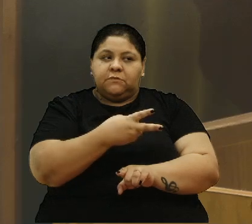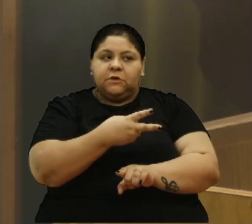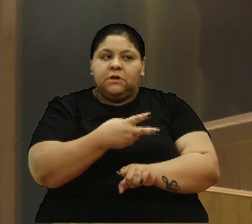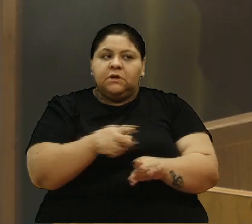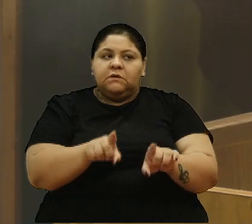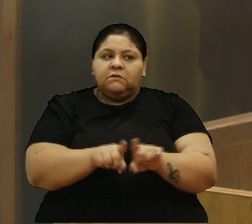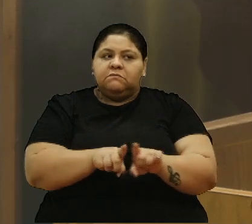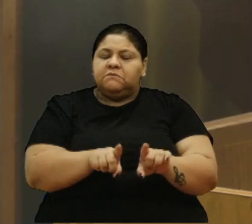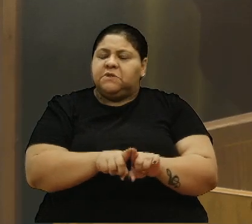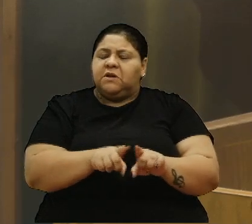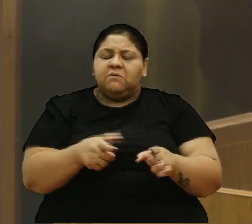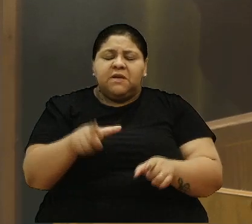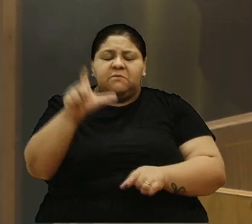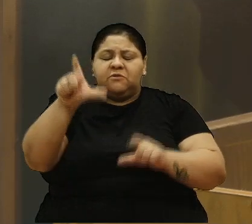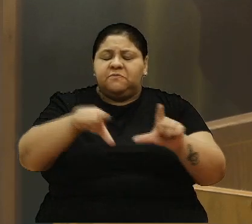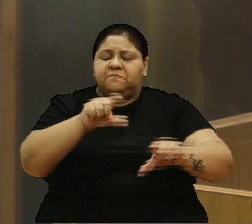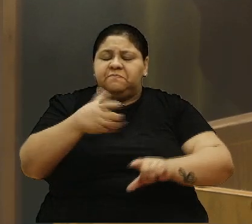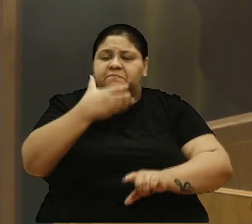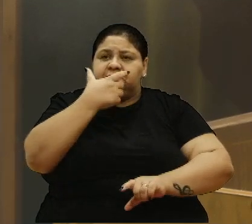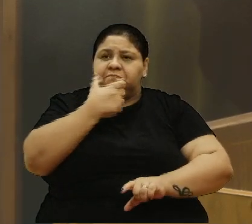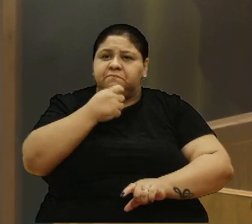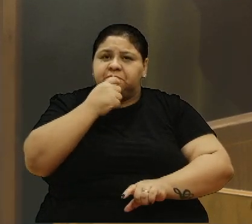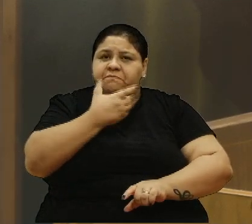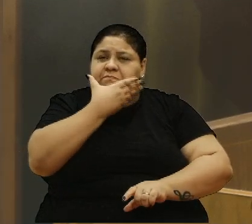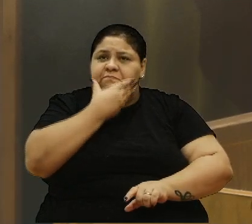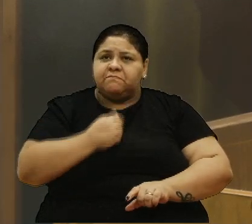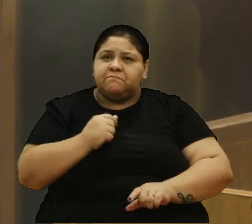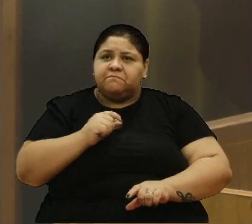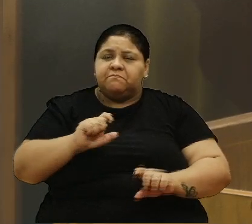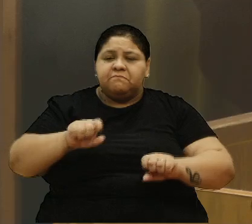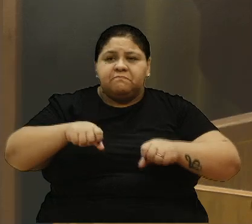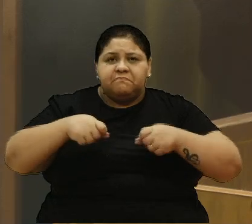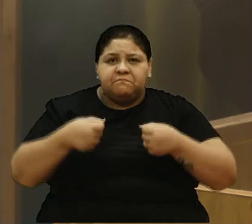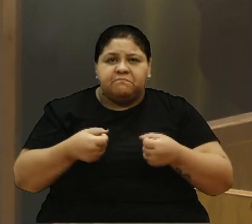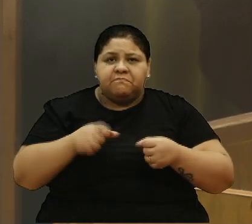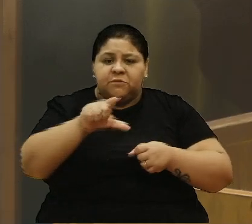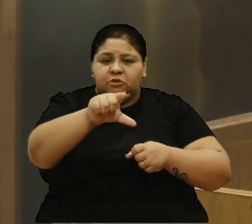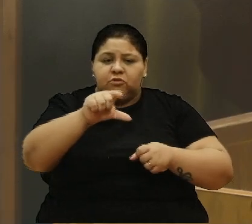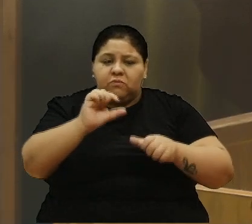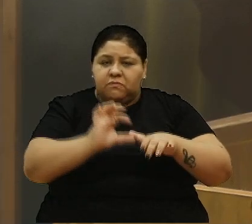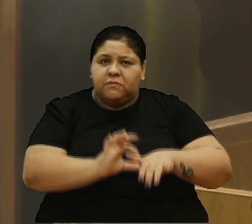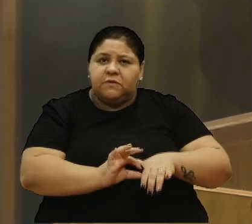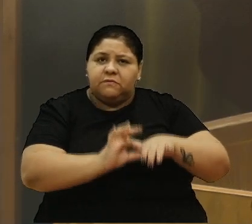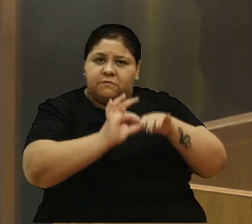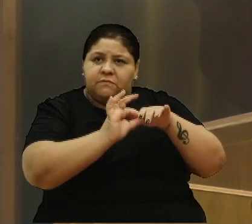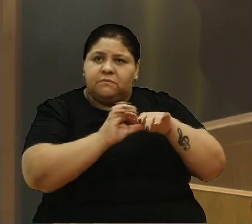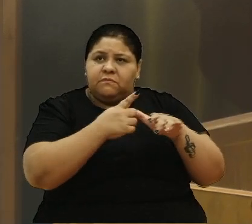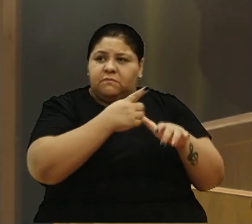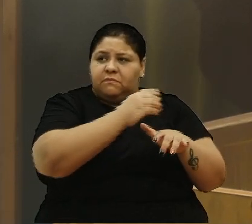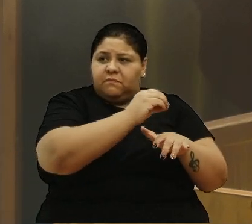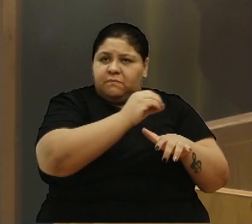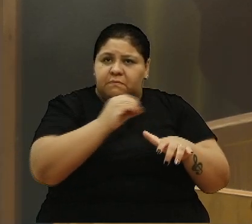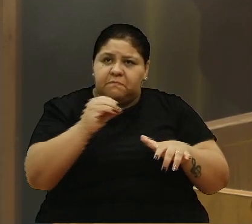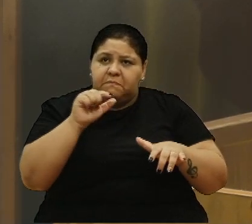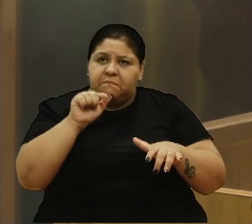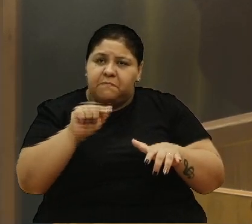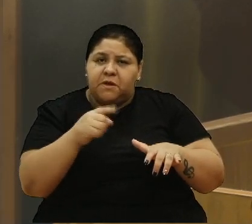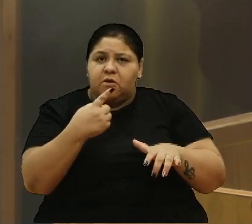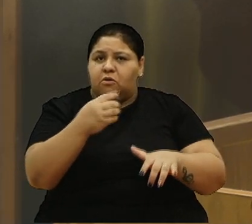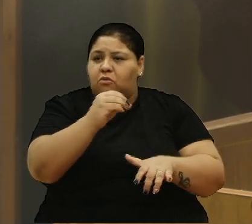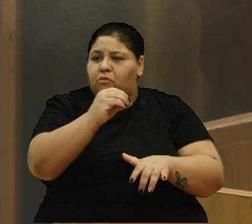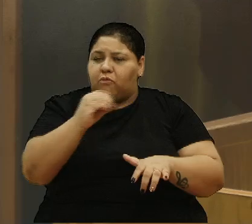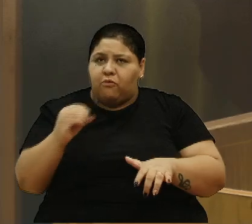homens capazes entre o povo, estabeleça-os como líderes sobre 1.000, sobre 100,